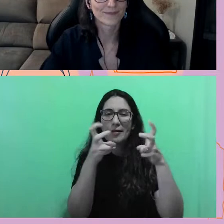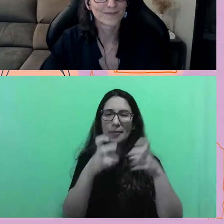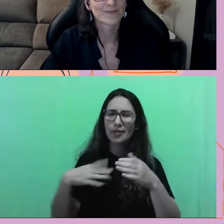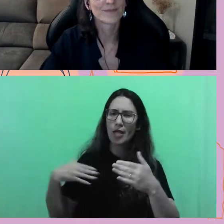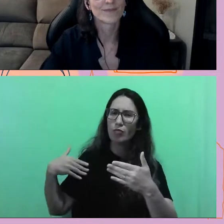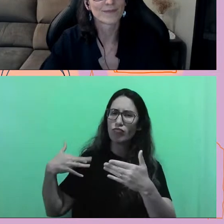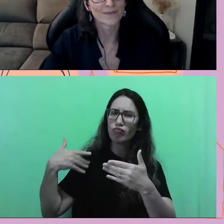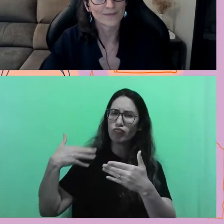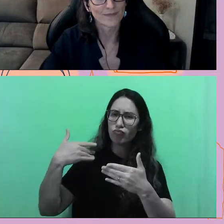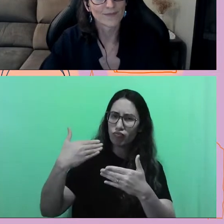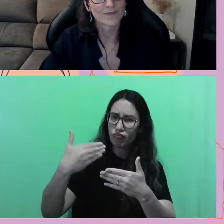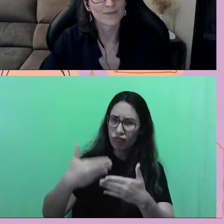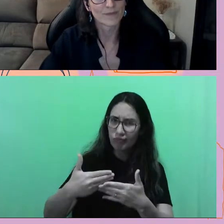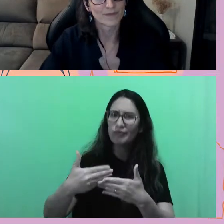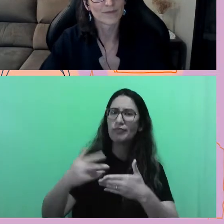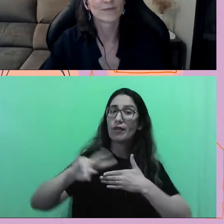tem